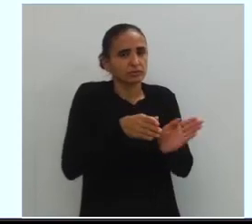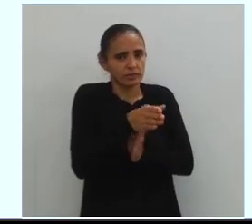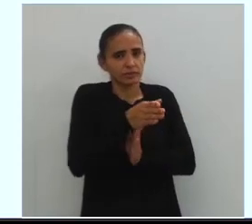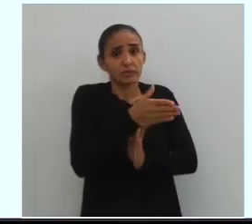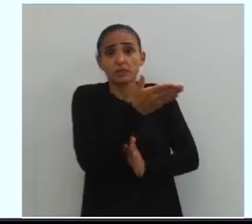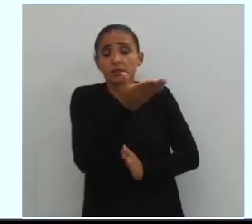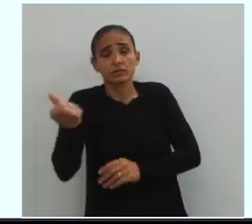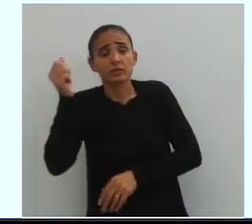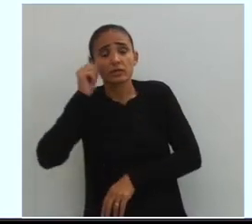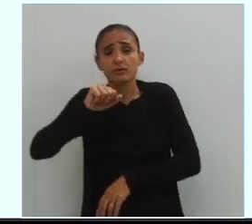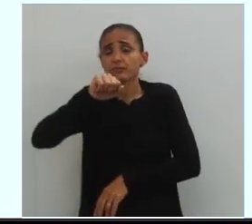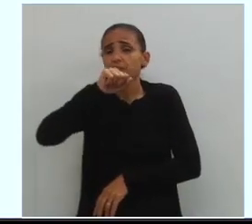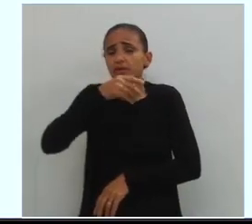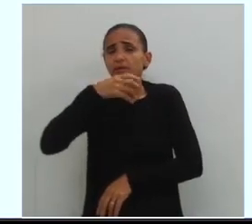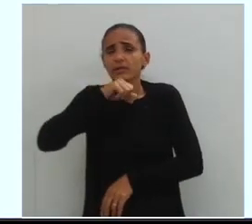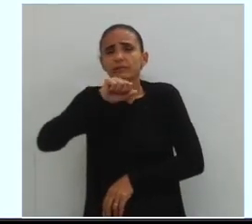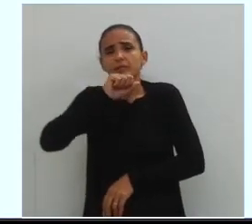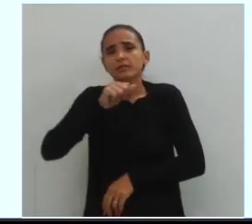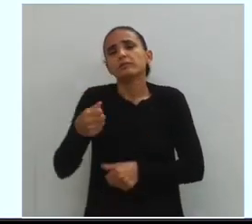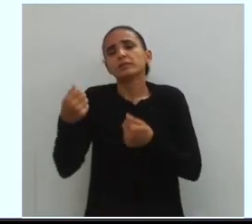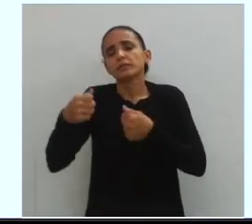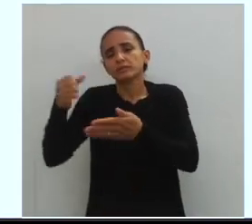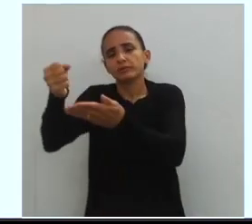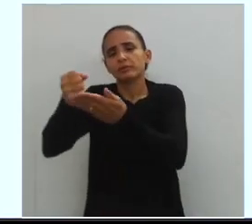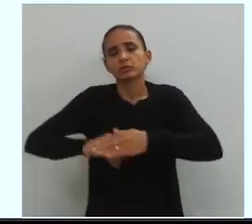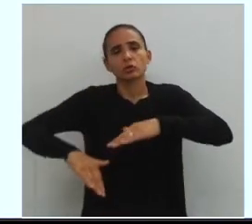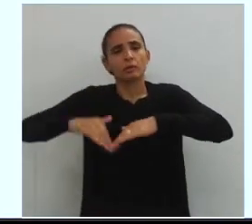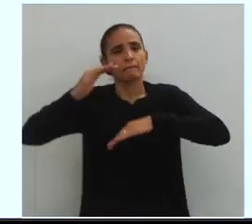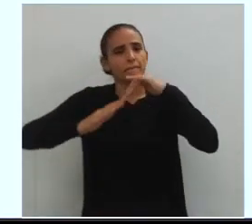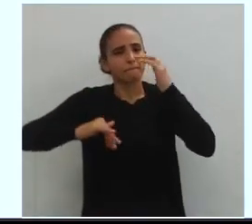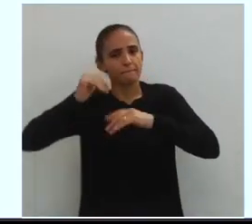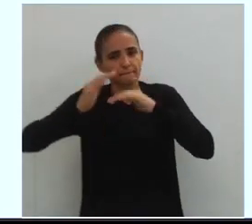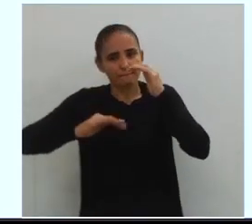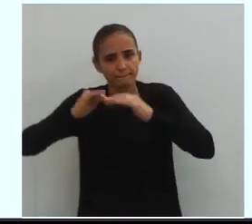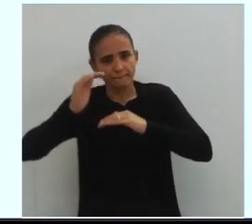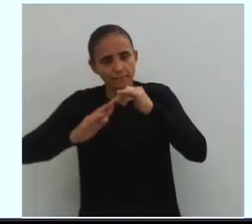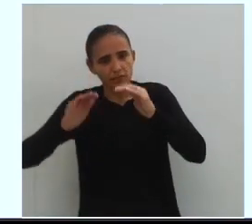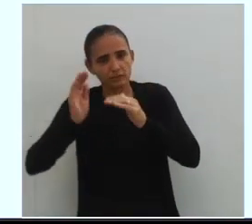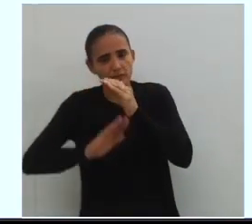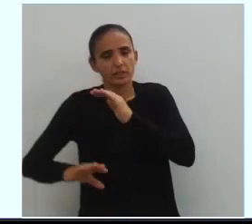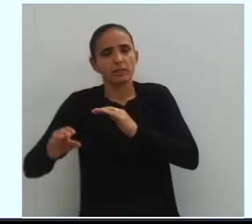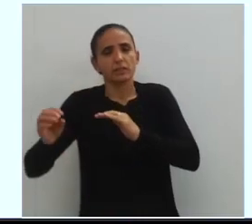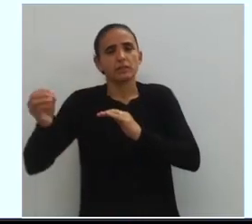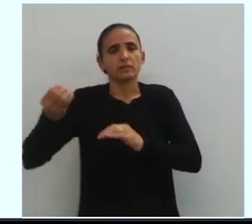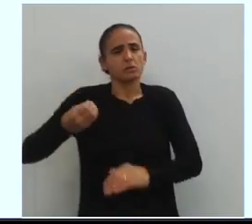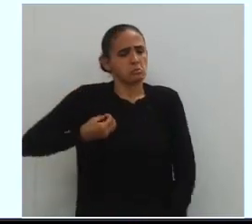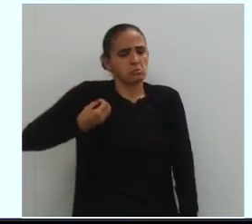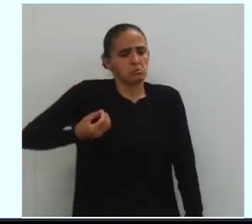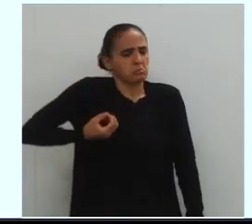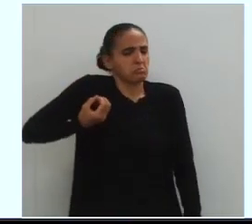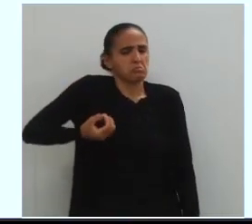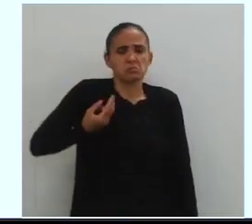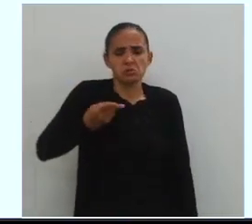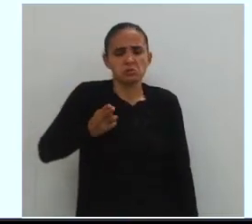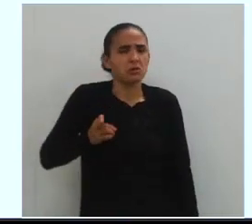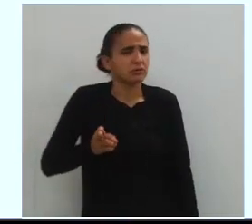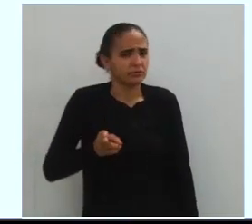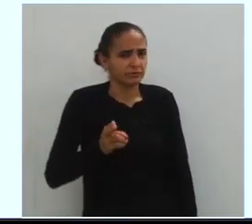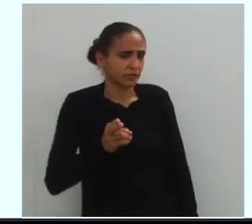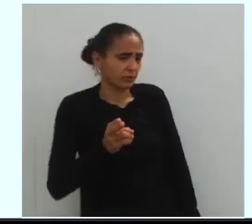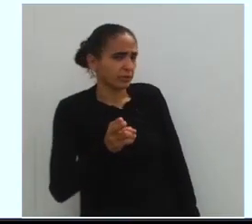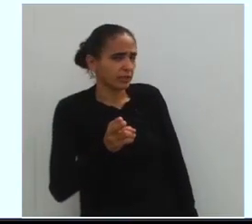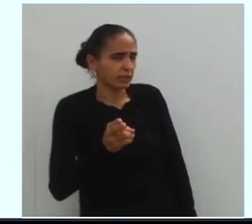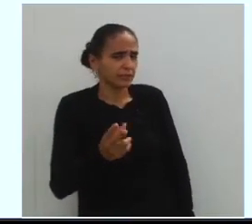a regularidade no cuidado, né, a clareza, com a clareza no caso da convivência e a constância